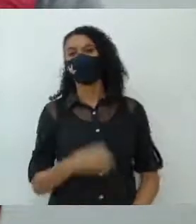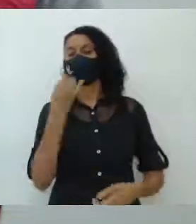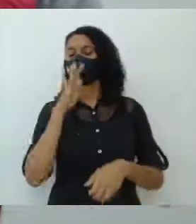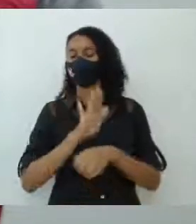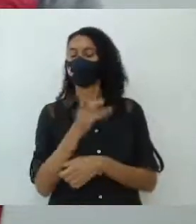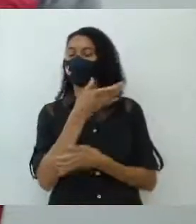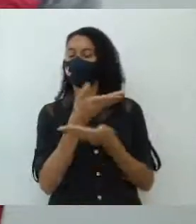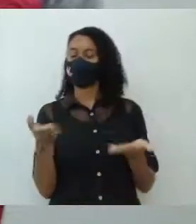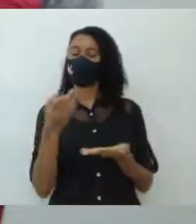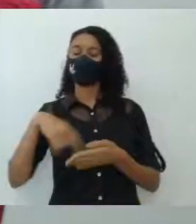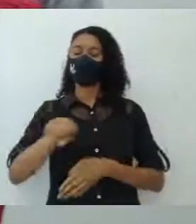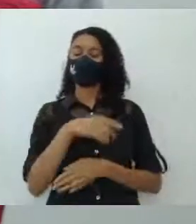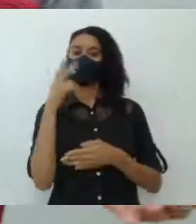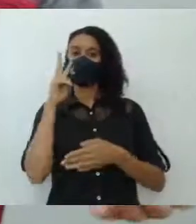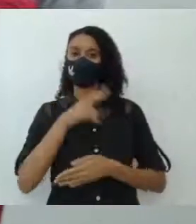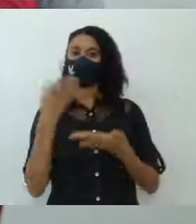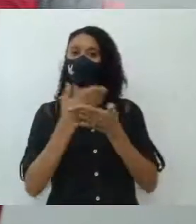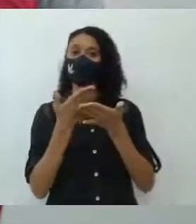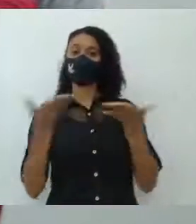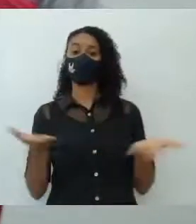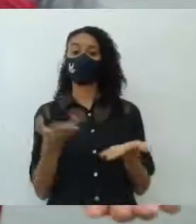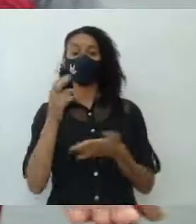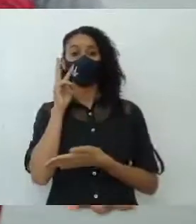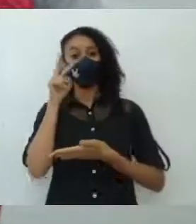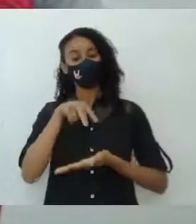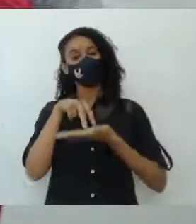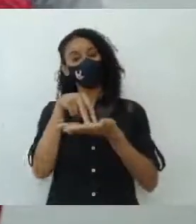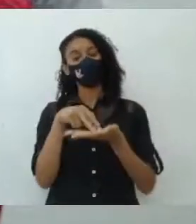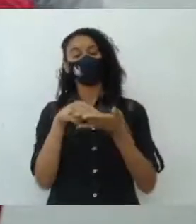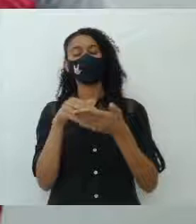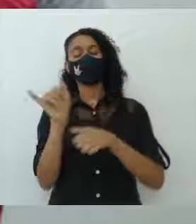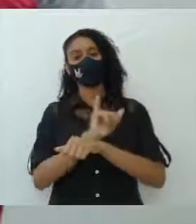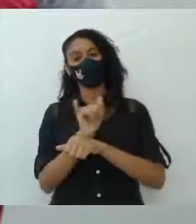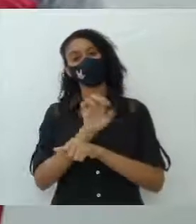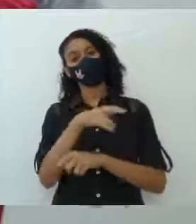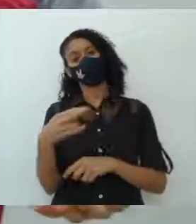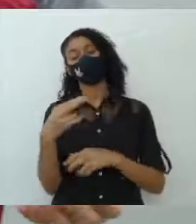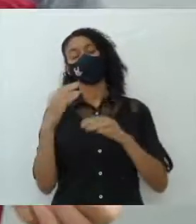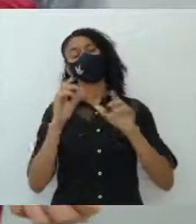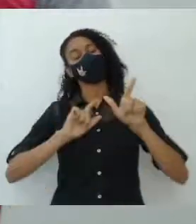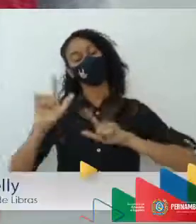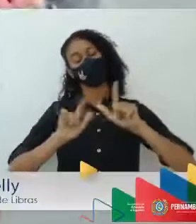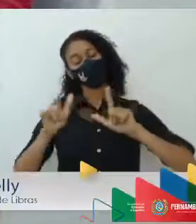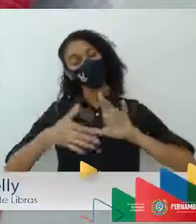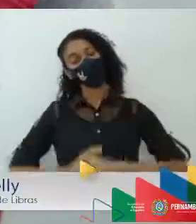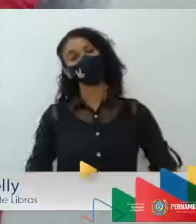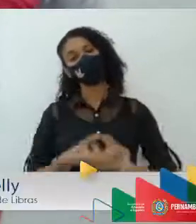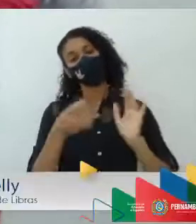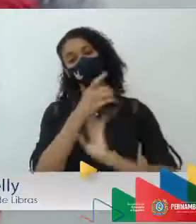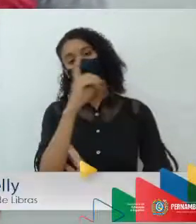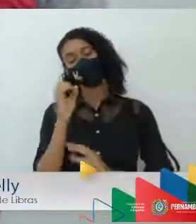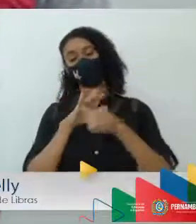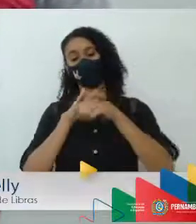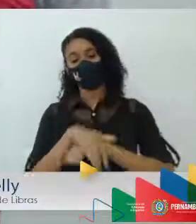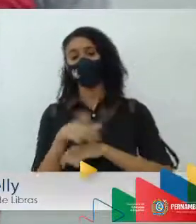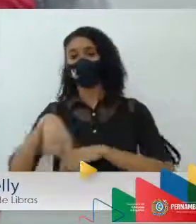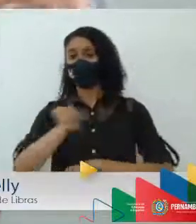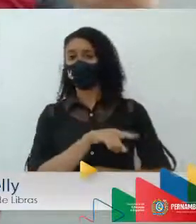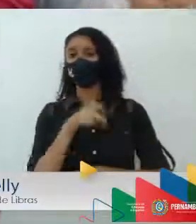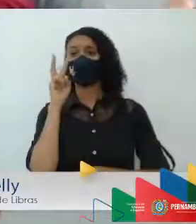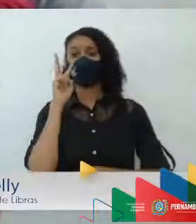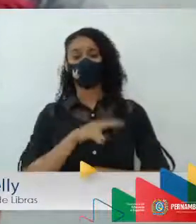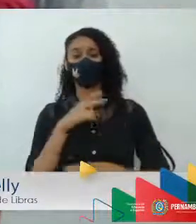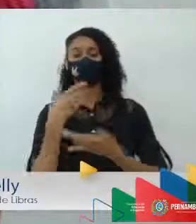Boa tarde para você que vai assistir essa aula ao vivo, seja pelo YouTube, seja pelos canais de televisão. Bom dia e boa noite para você que vai assistir essa